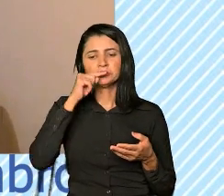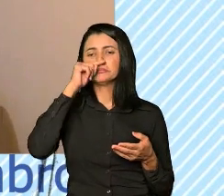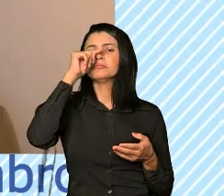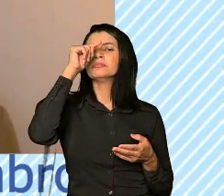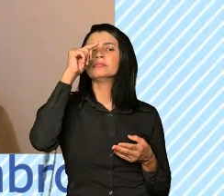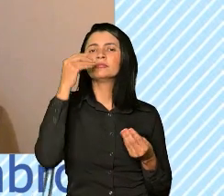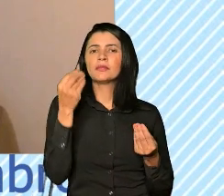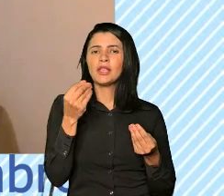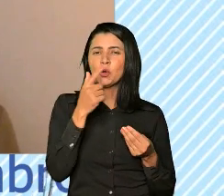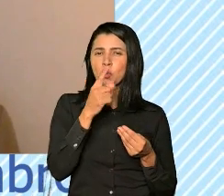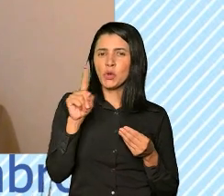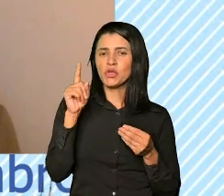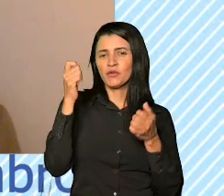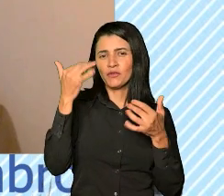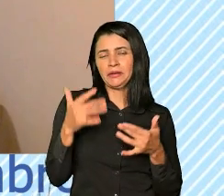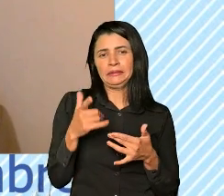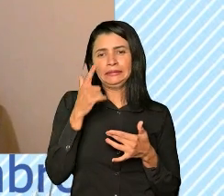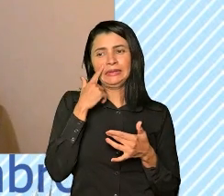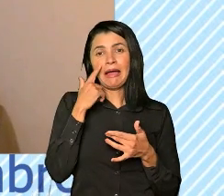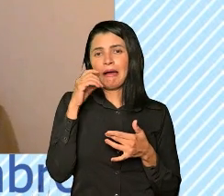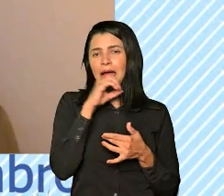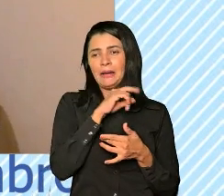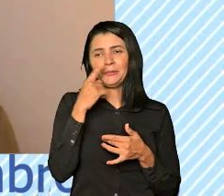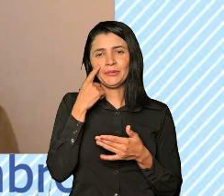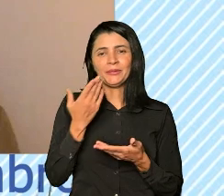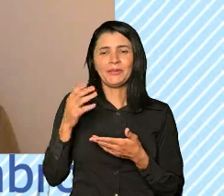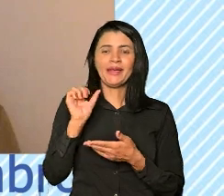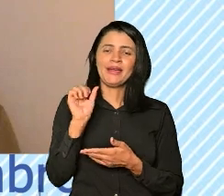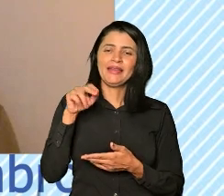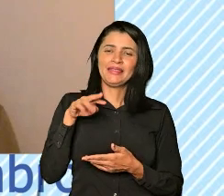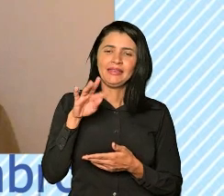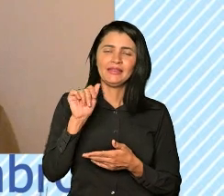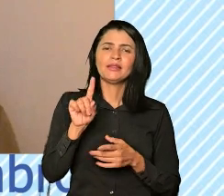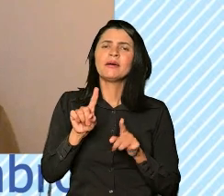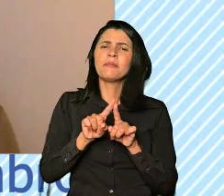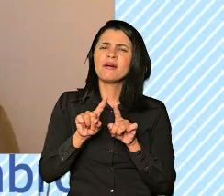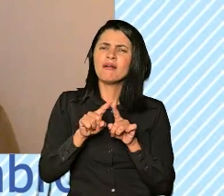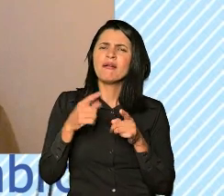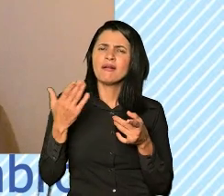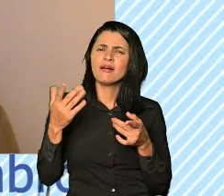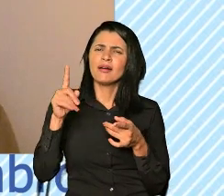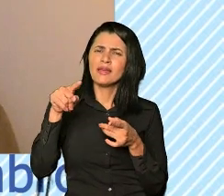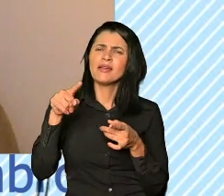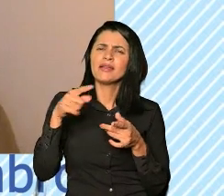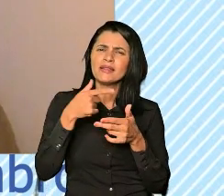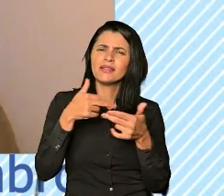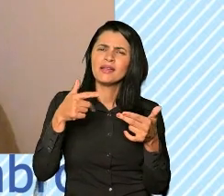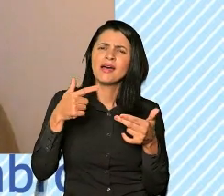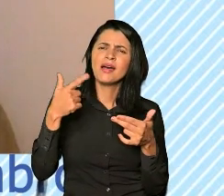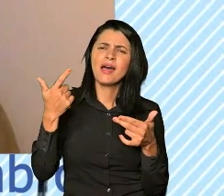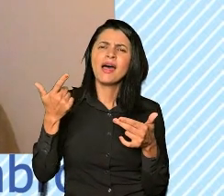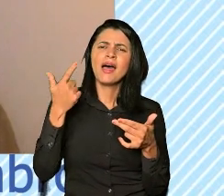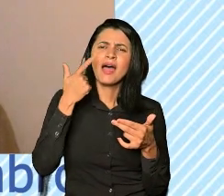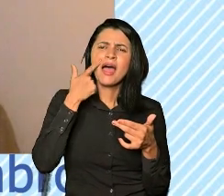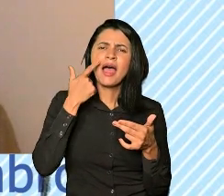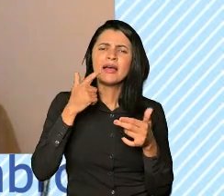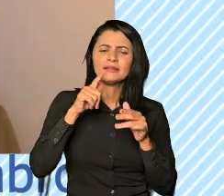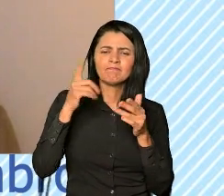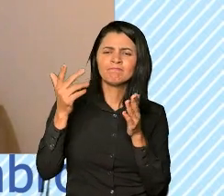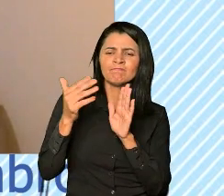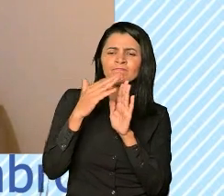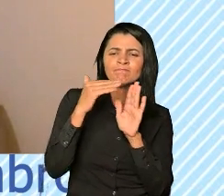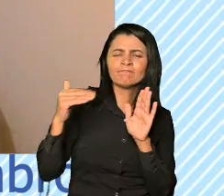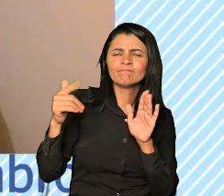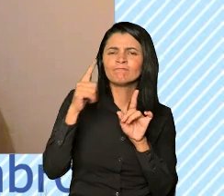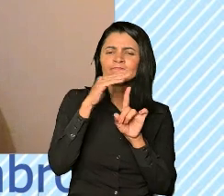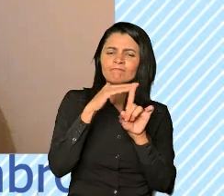último ponto, senão eu vou tomar o tempo da Anitta, mas até assim, essa questão da estética e da